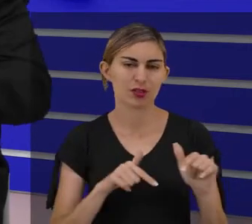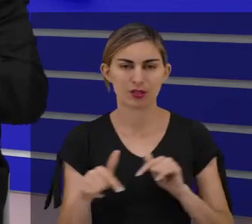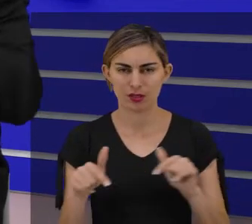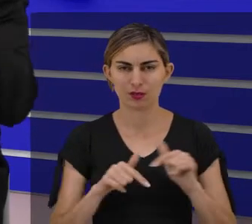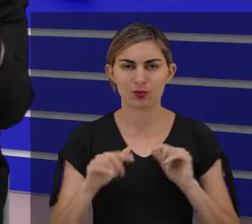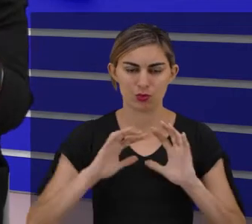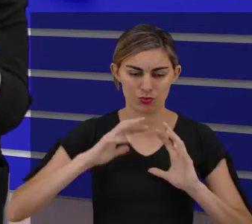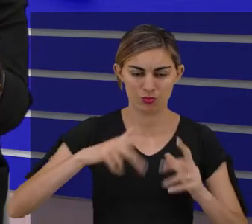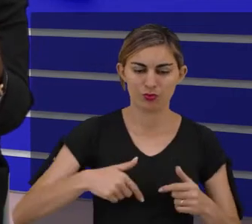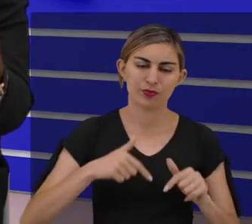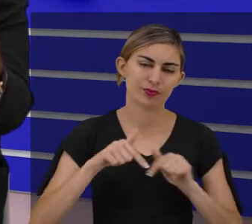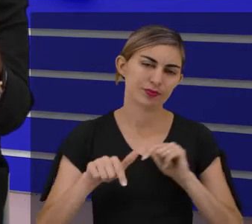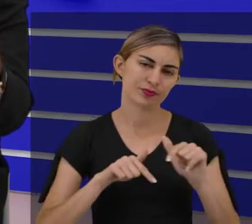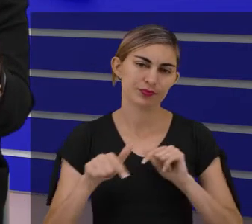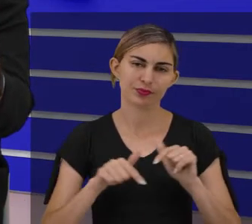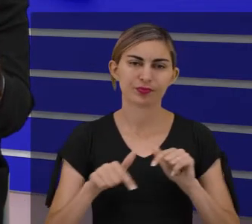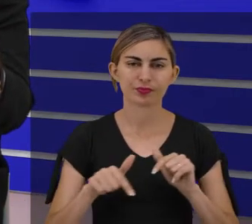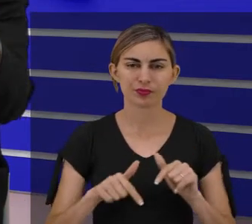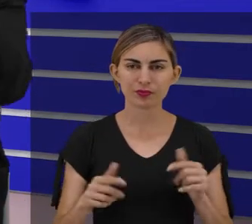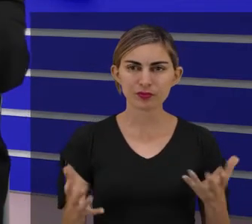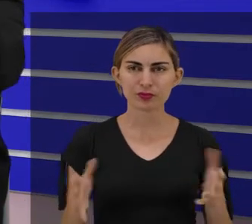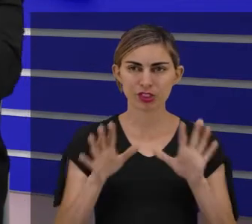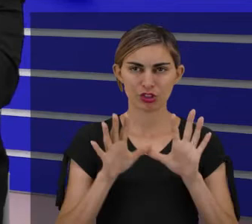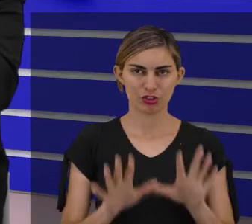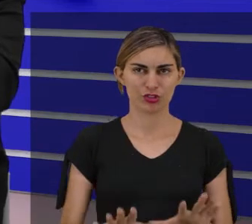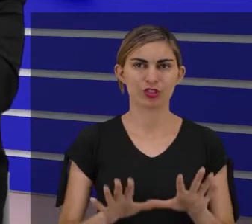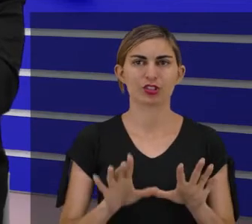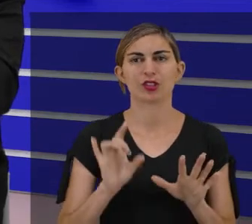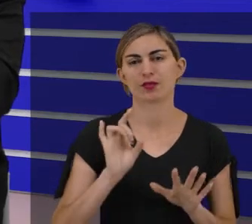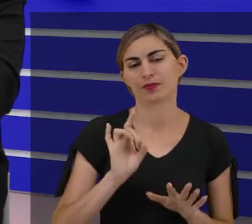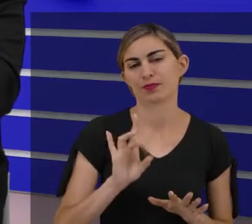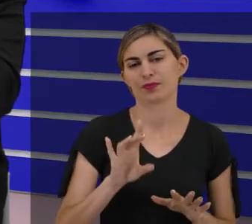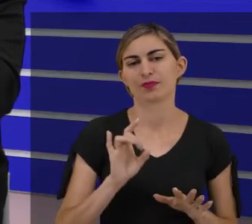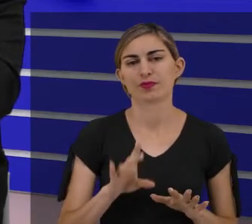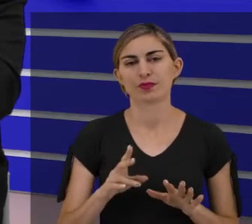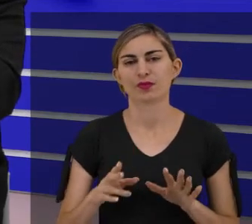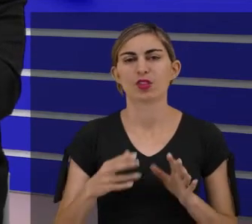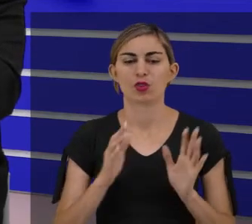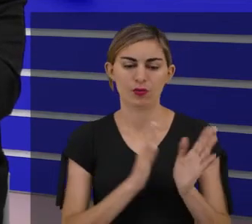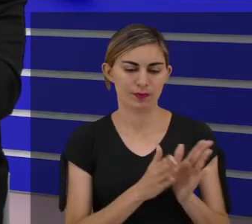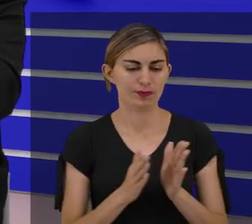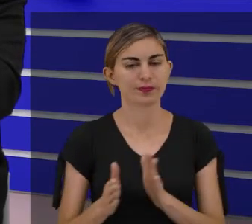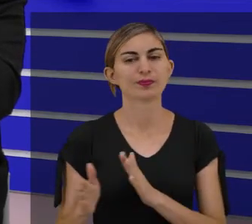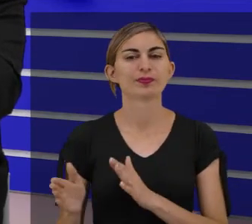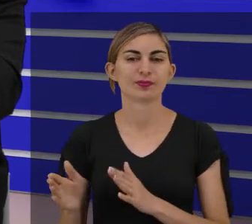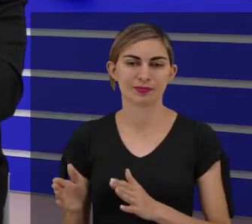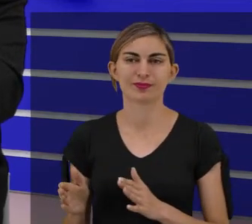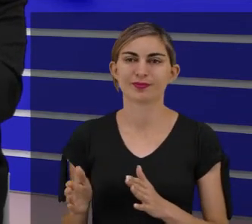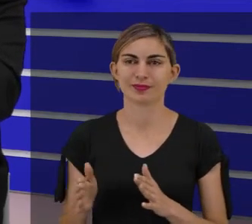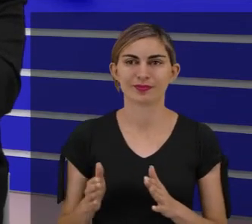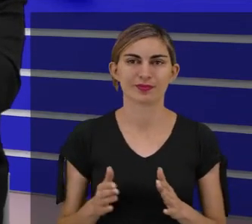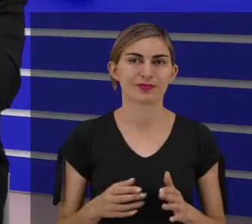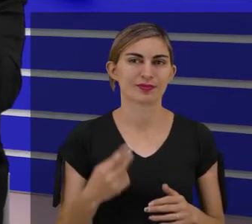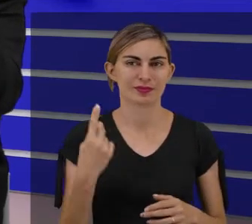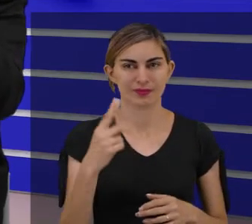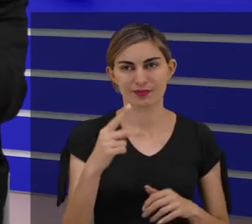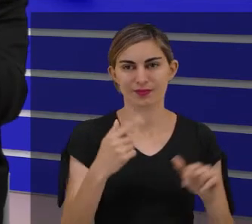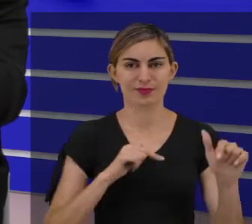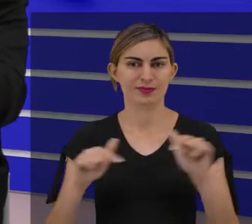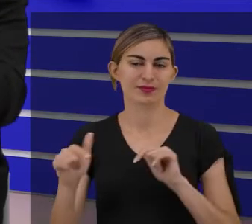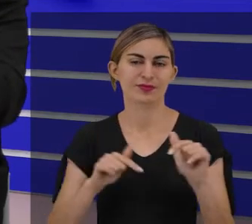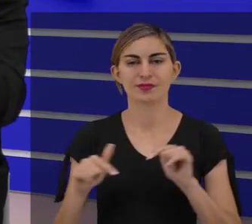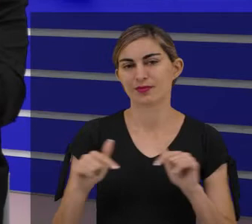um universo lato sensu, né, que está sobre a organização, a fiscalização da lei